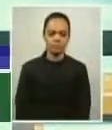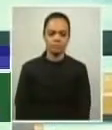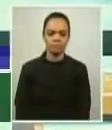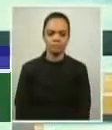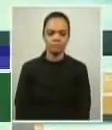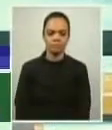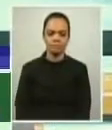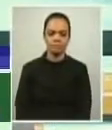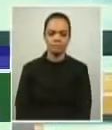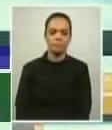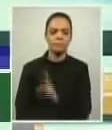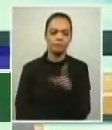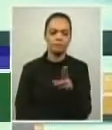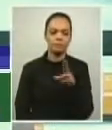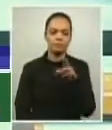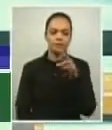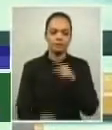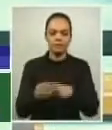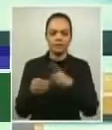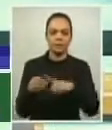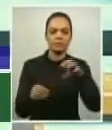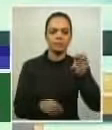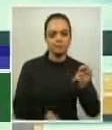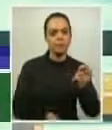o chamado cidade estado